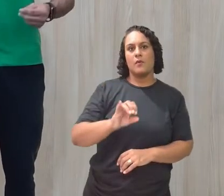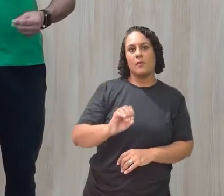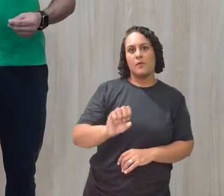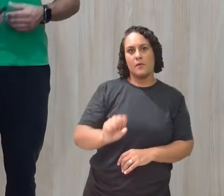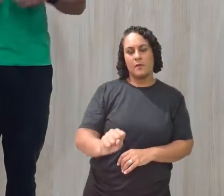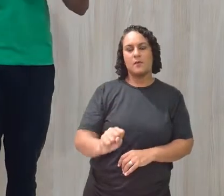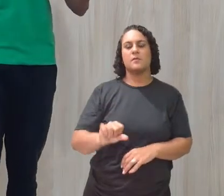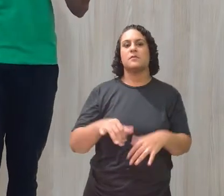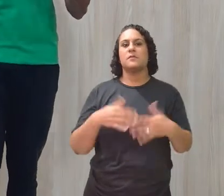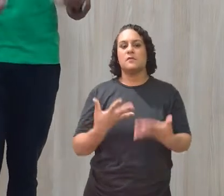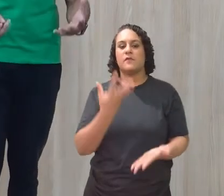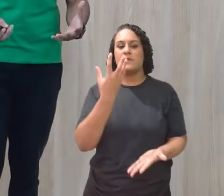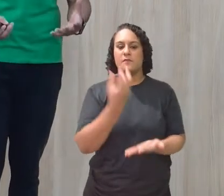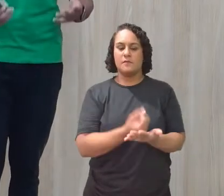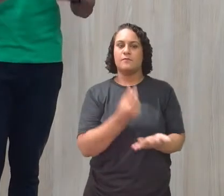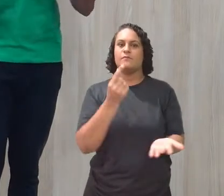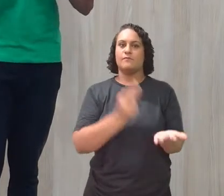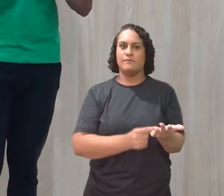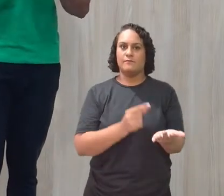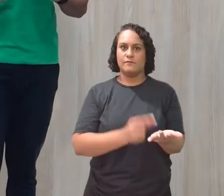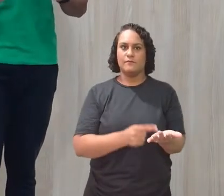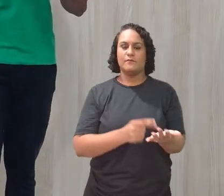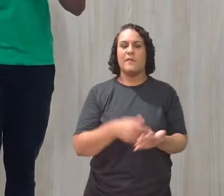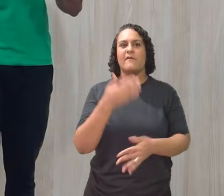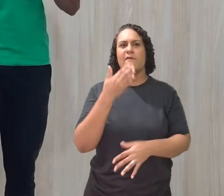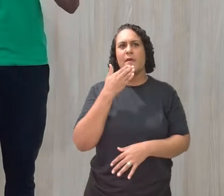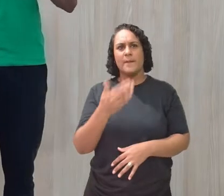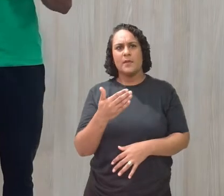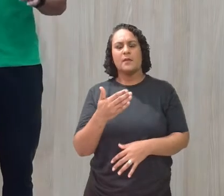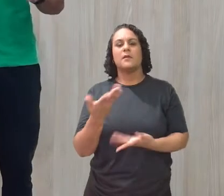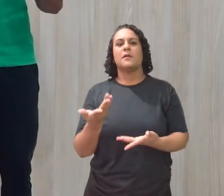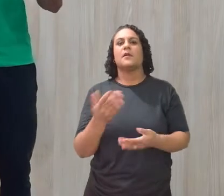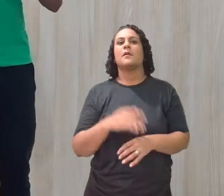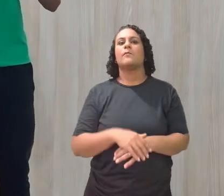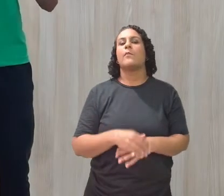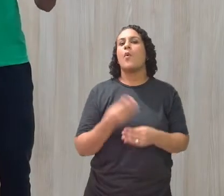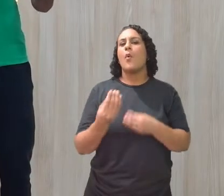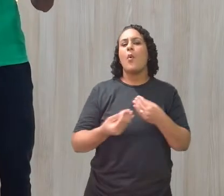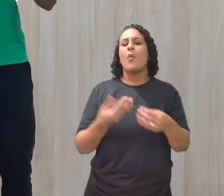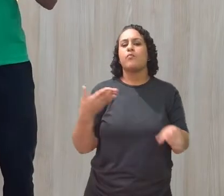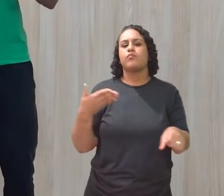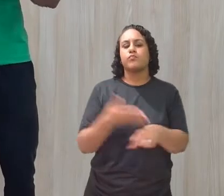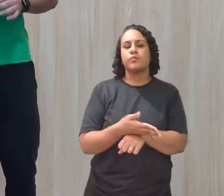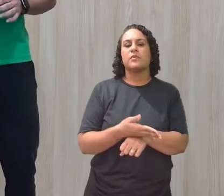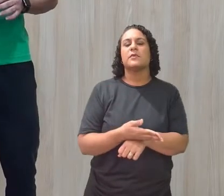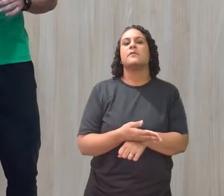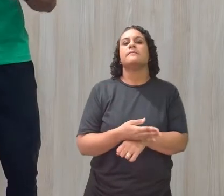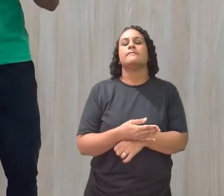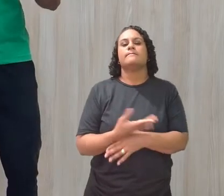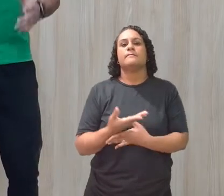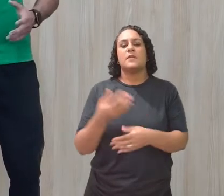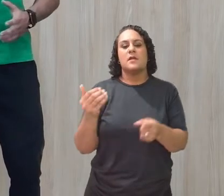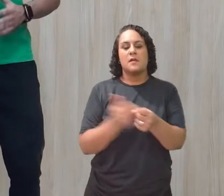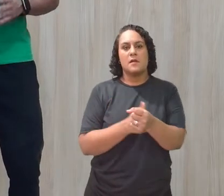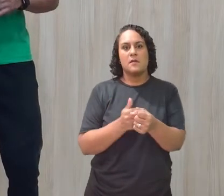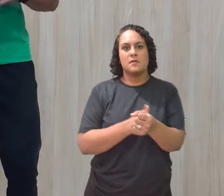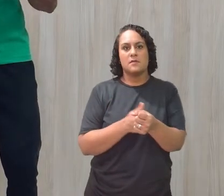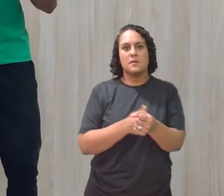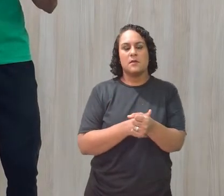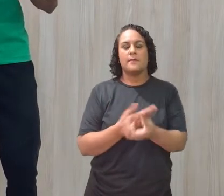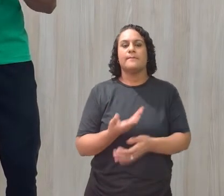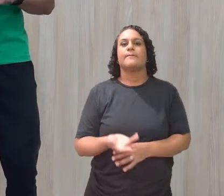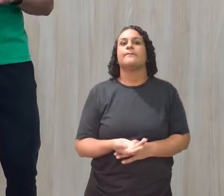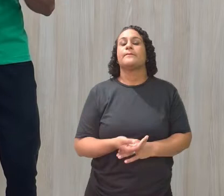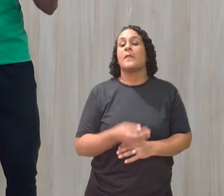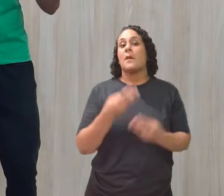daí, você vai fazer o download do aplicativo, vai pedir lá o login e a senha. O login é a sua matrícula e a senha